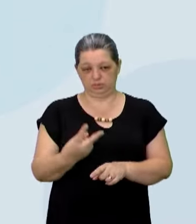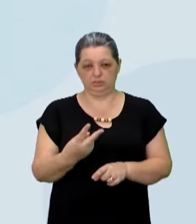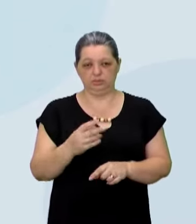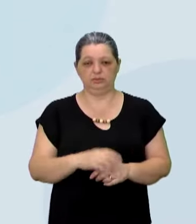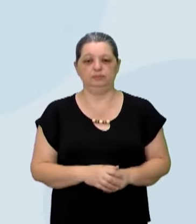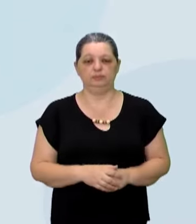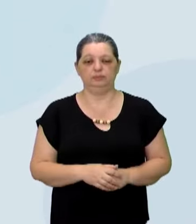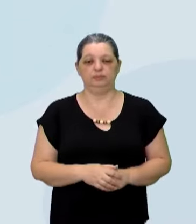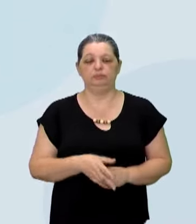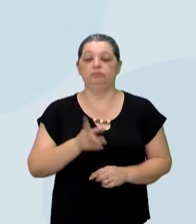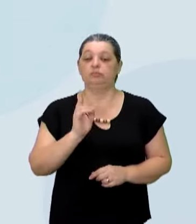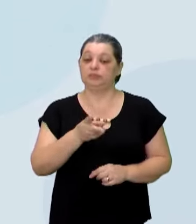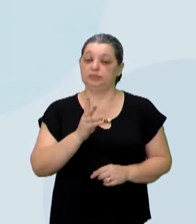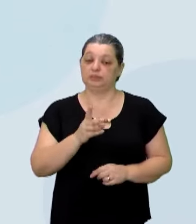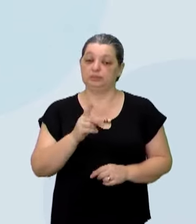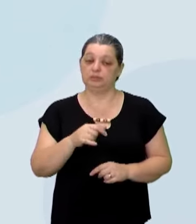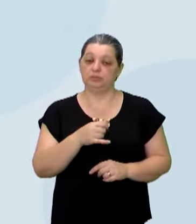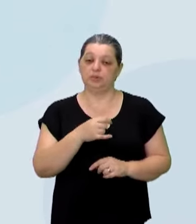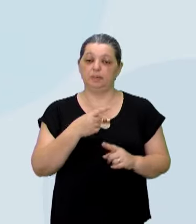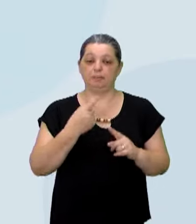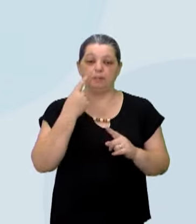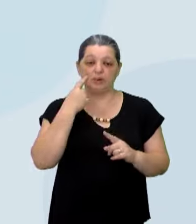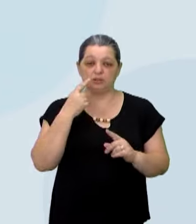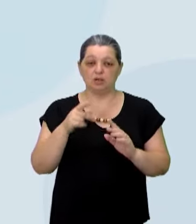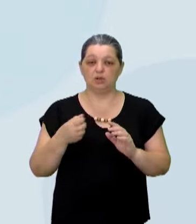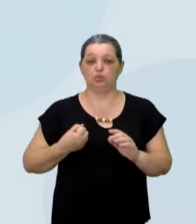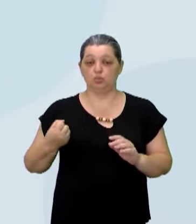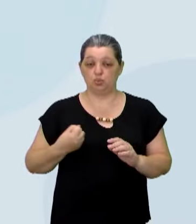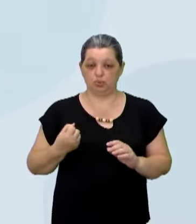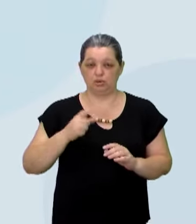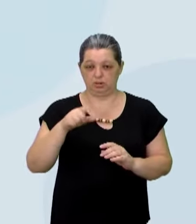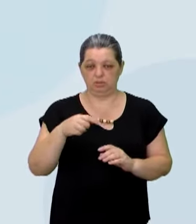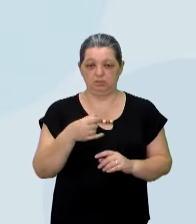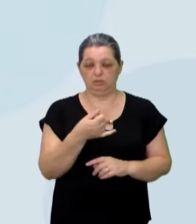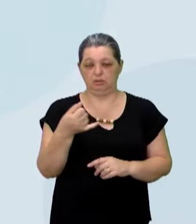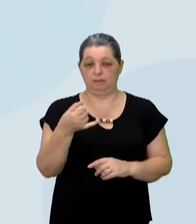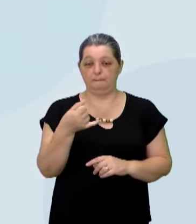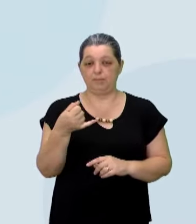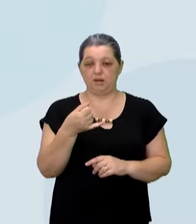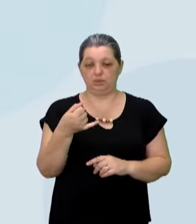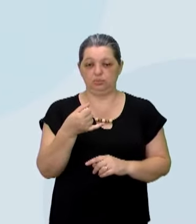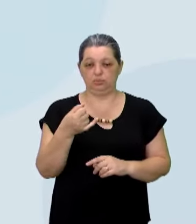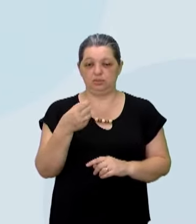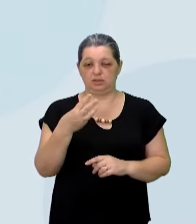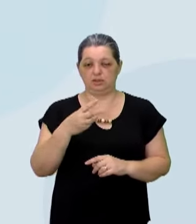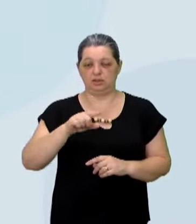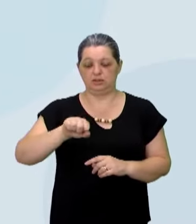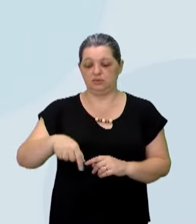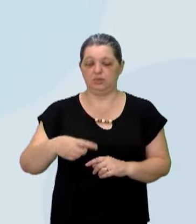eu vou manter sempre o sinal do maior, tá, Vivi? Combinado. Então vai ficar menos